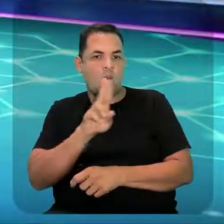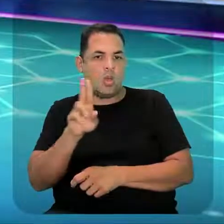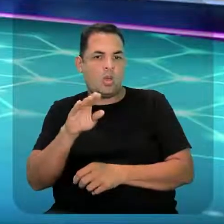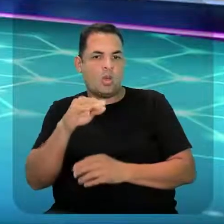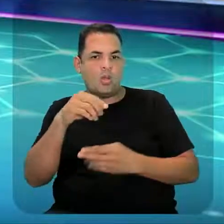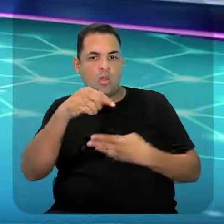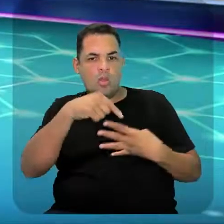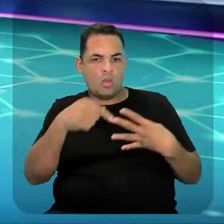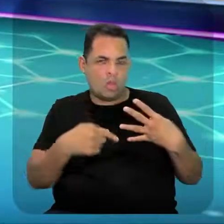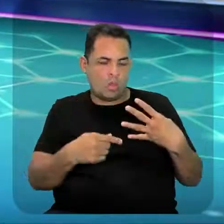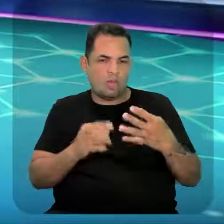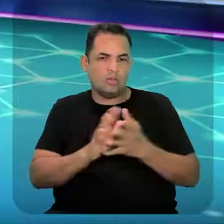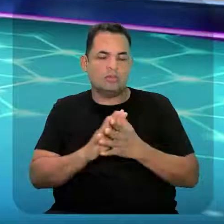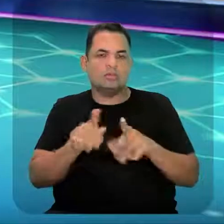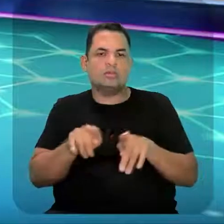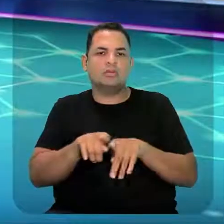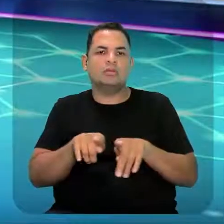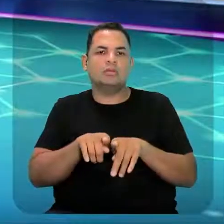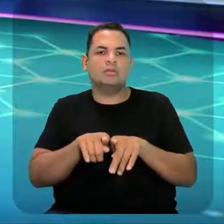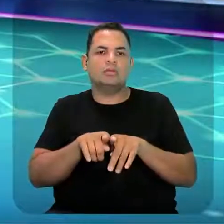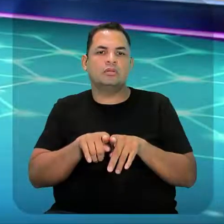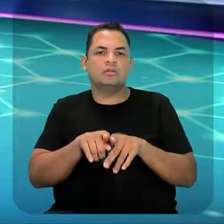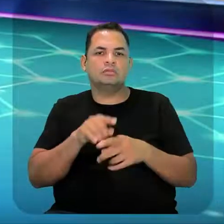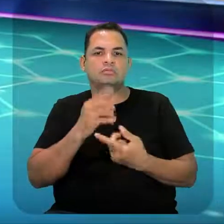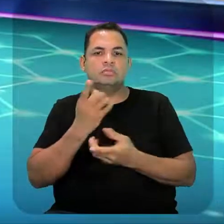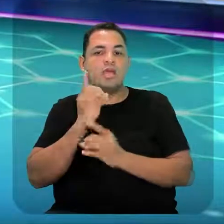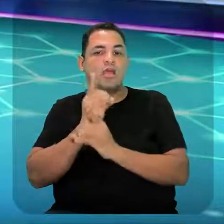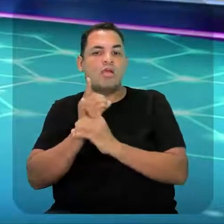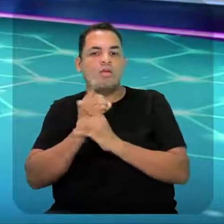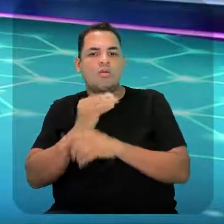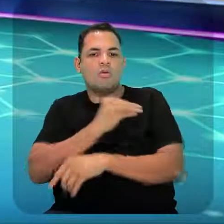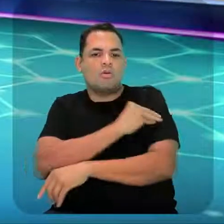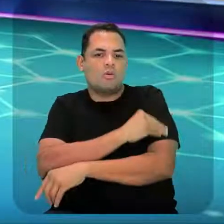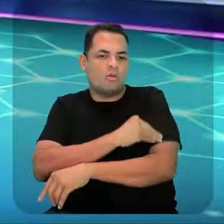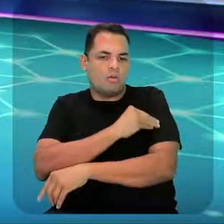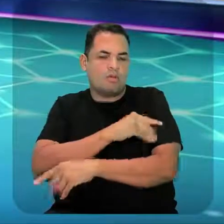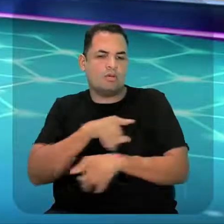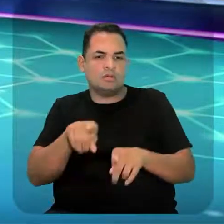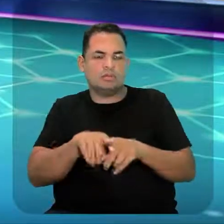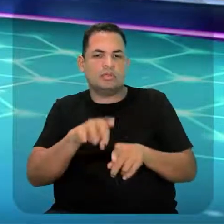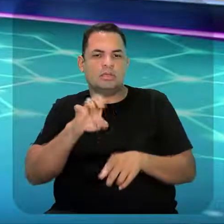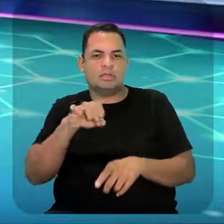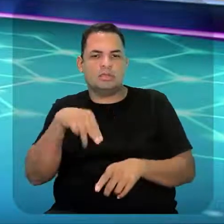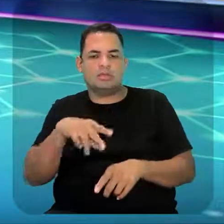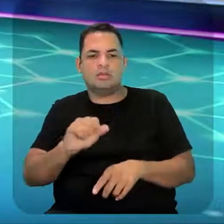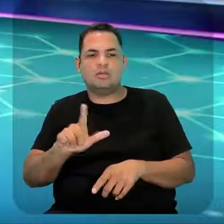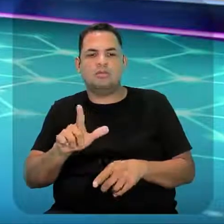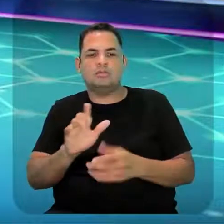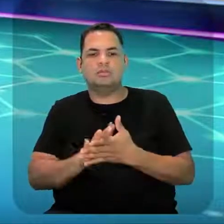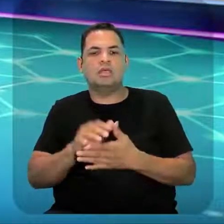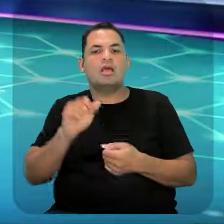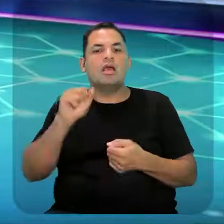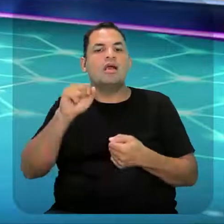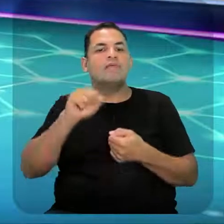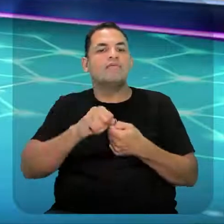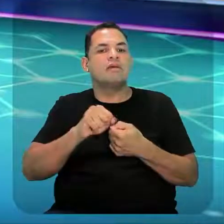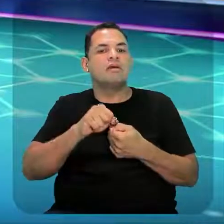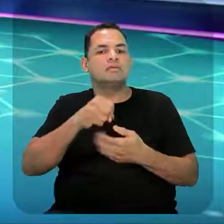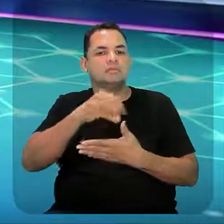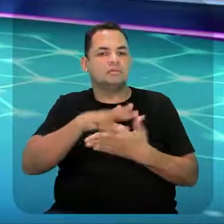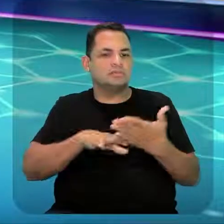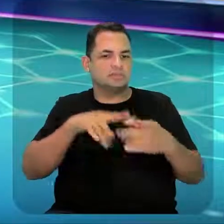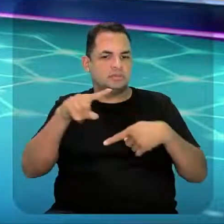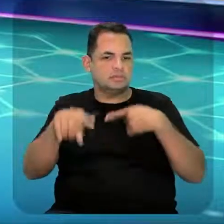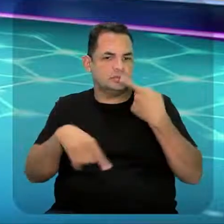a classificação, assim como também a identificar um álcool e o enol. Agora você vai lá, faz a sua atividade que eu vou